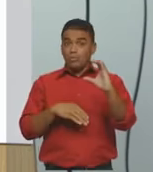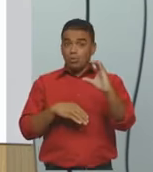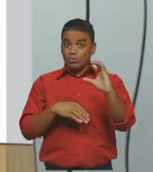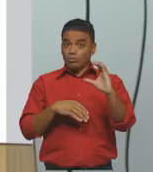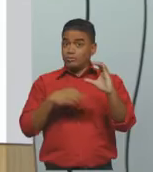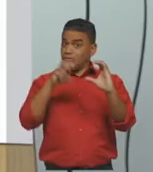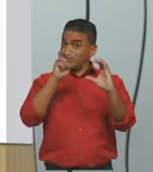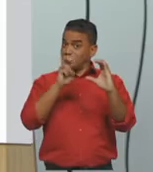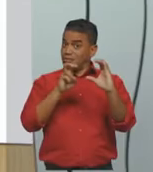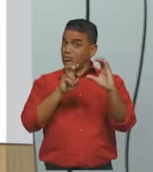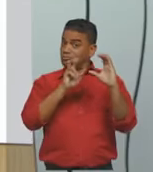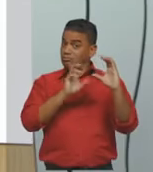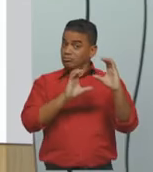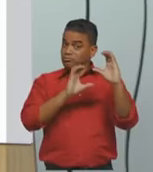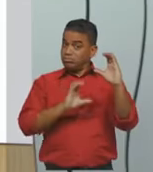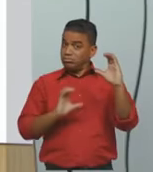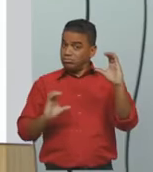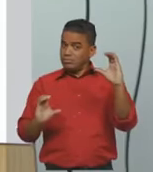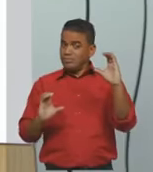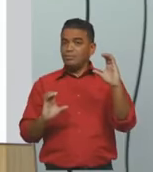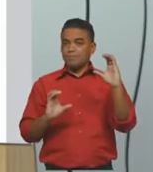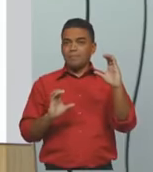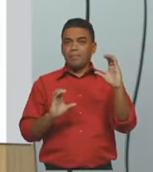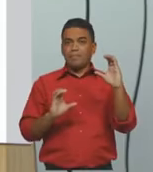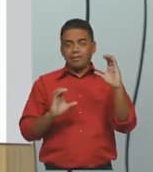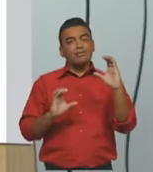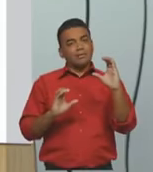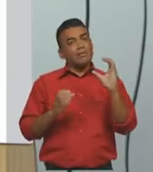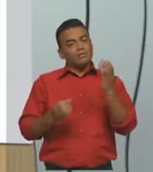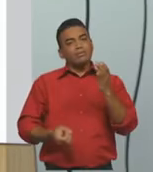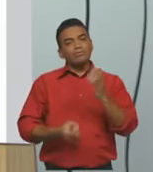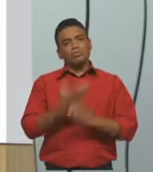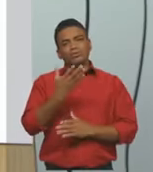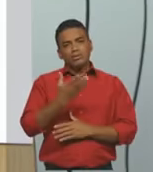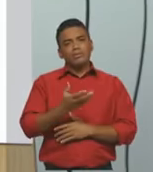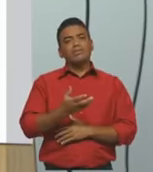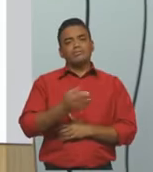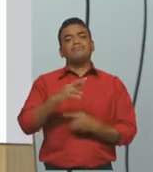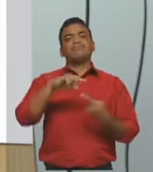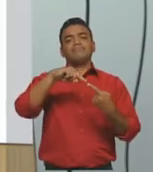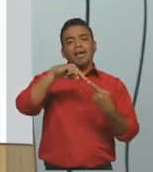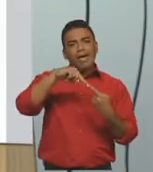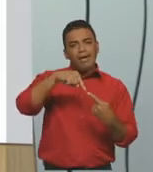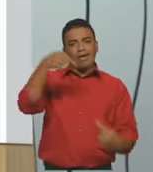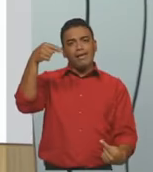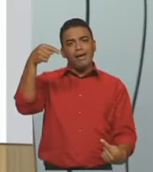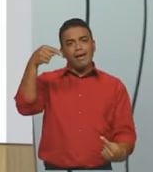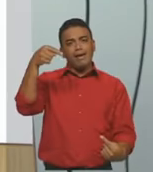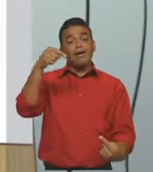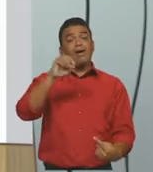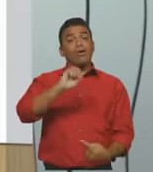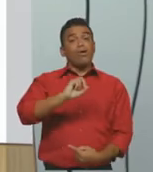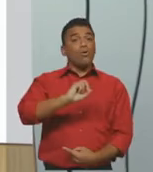ser uma ribose, vai originar o RNA, ou uma